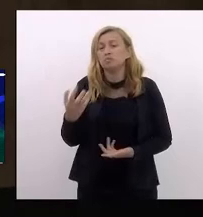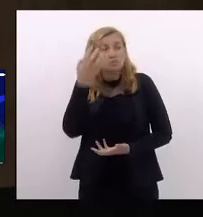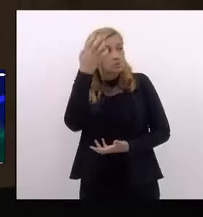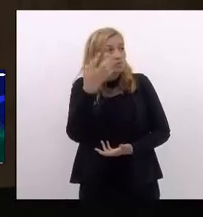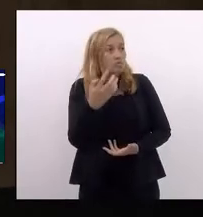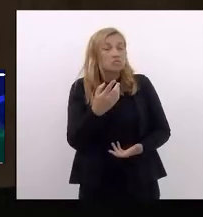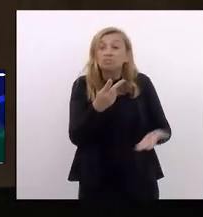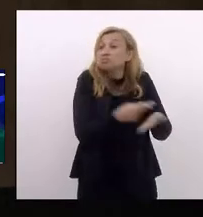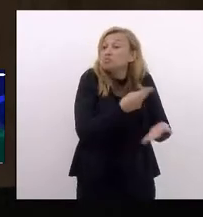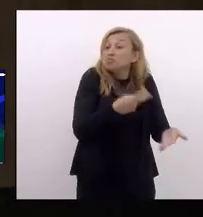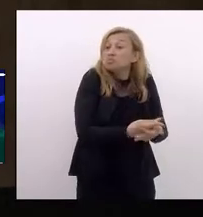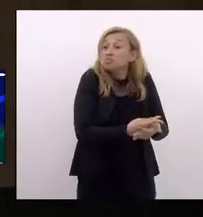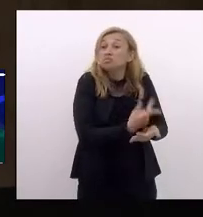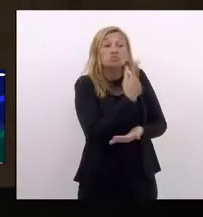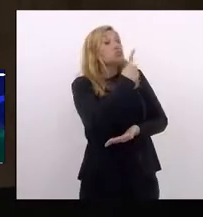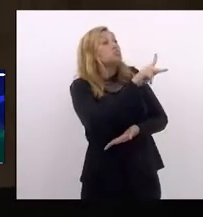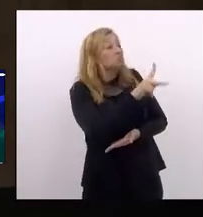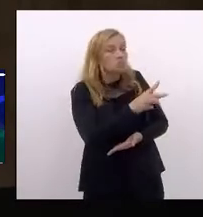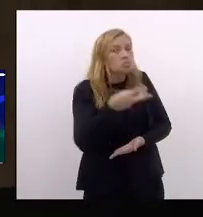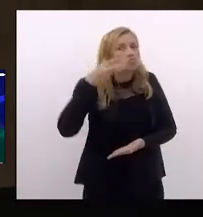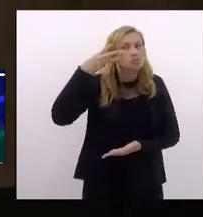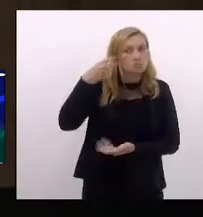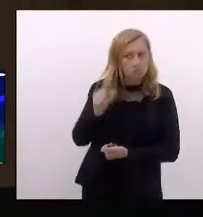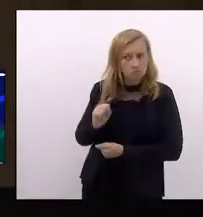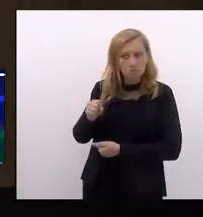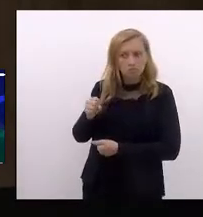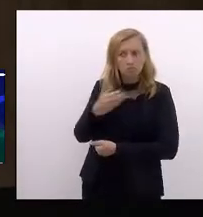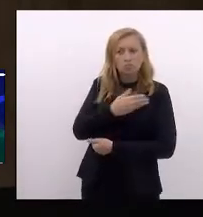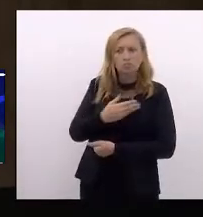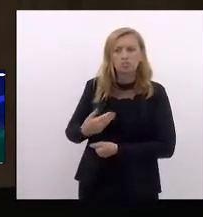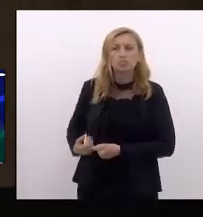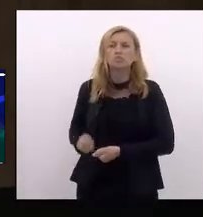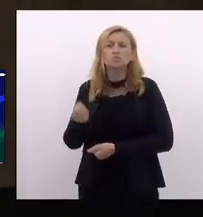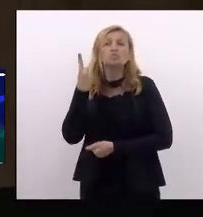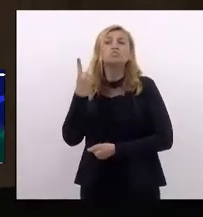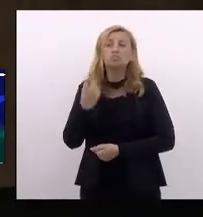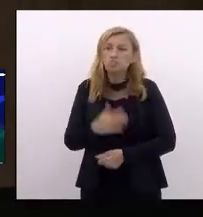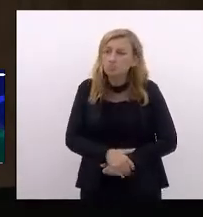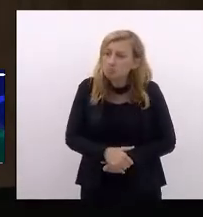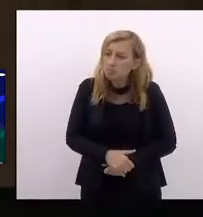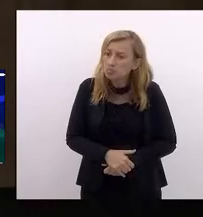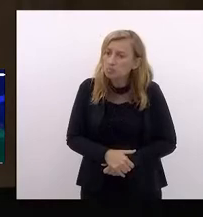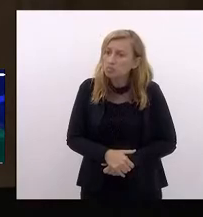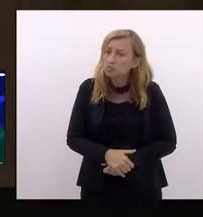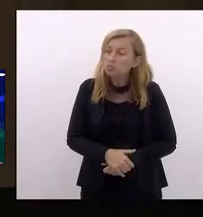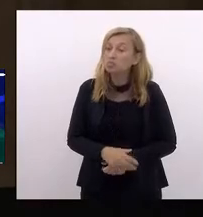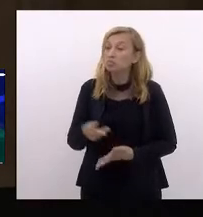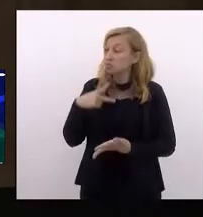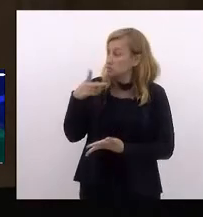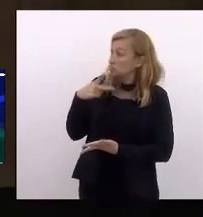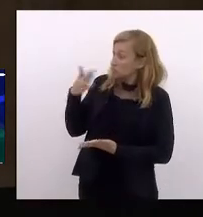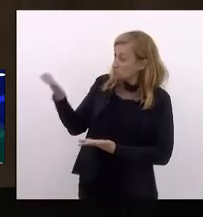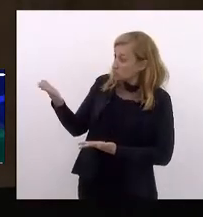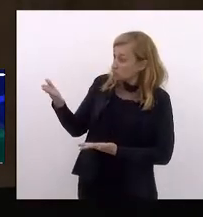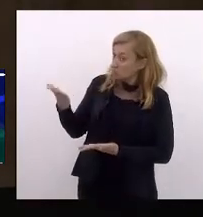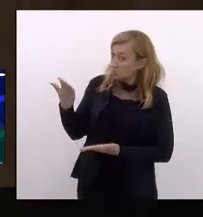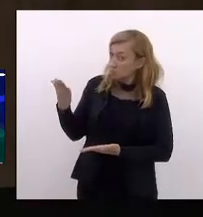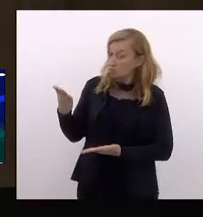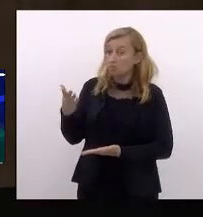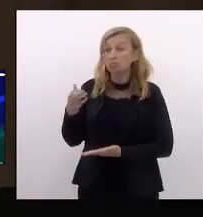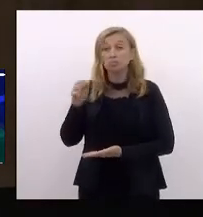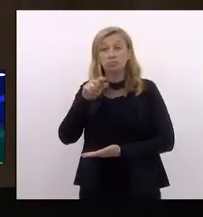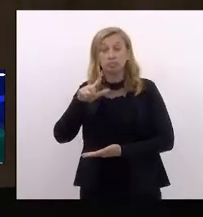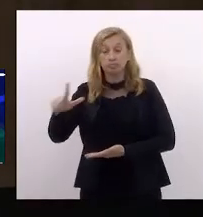pela pelos erros cometido pelo ex-governador e como diz o código